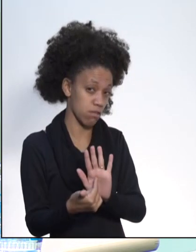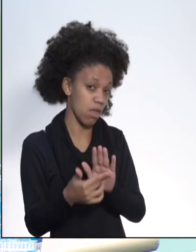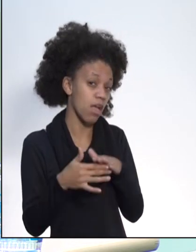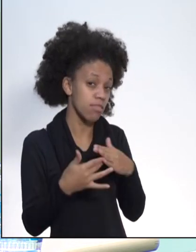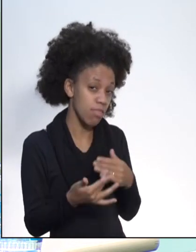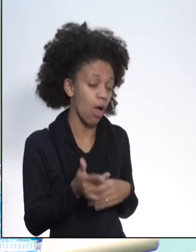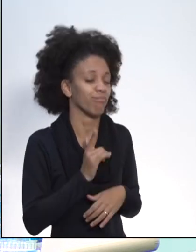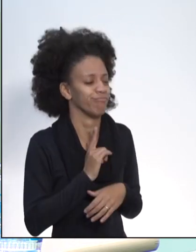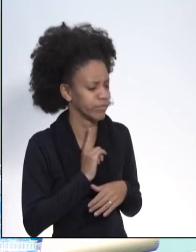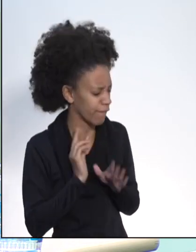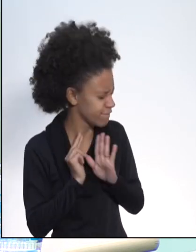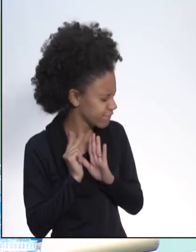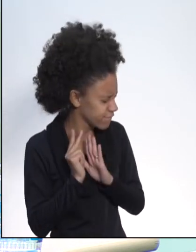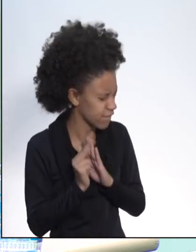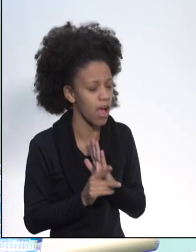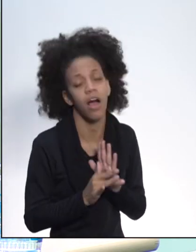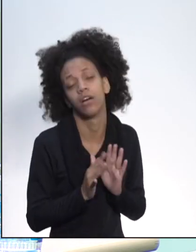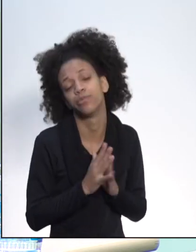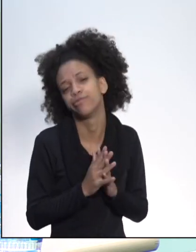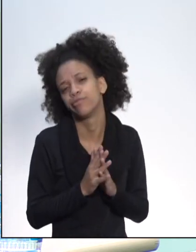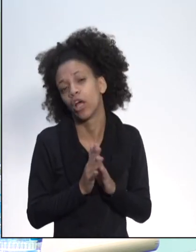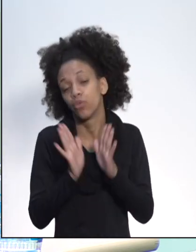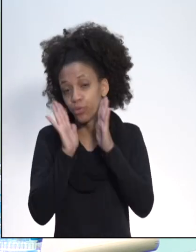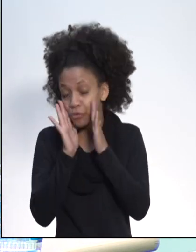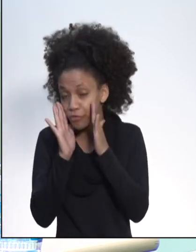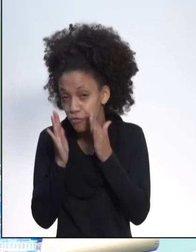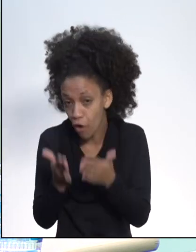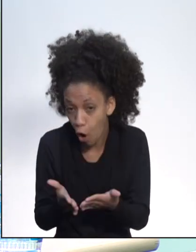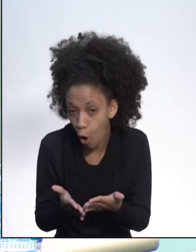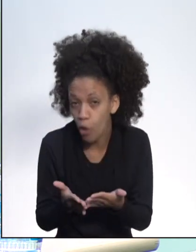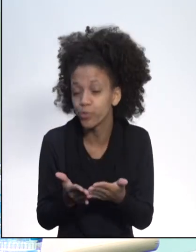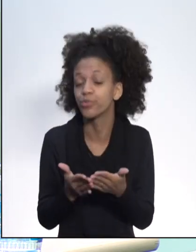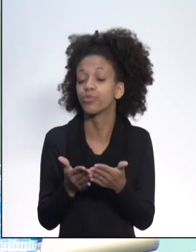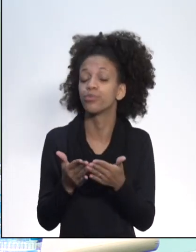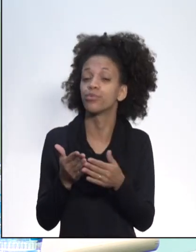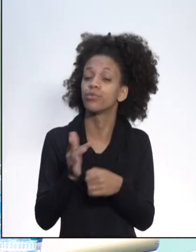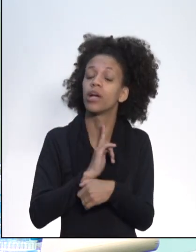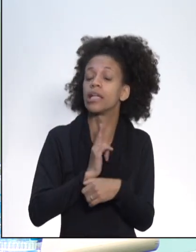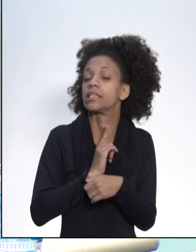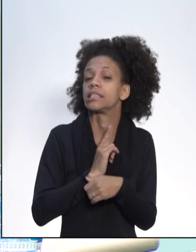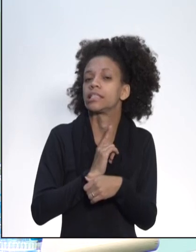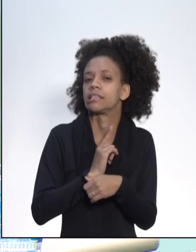tem bastante a questão do foco, bastante